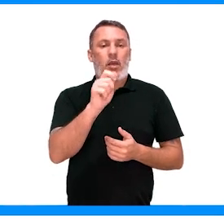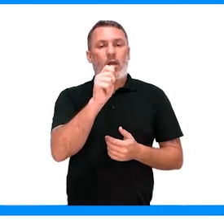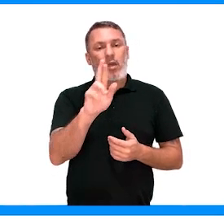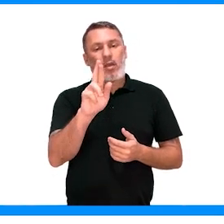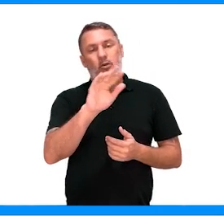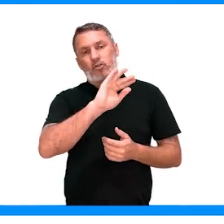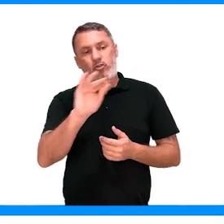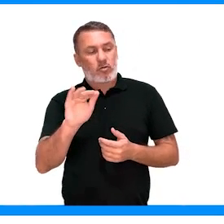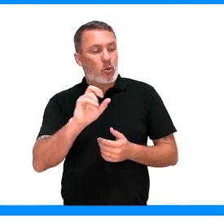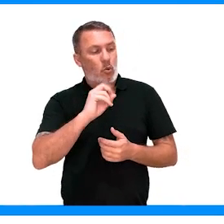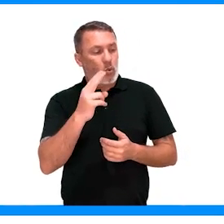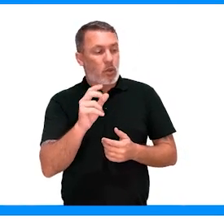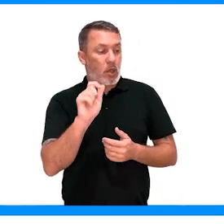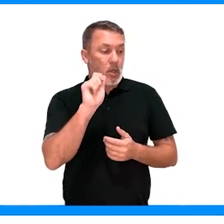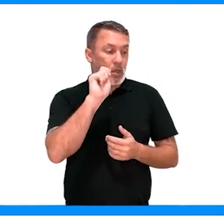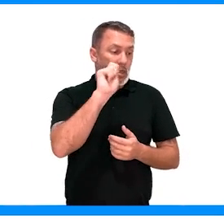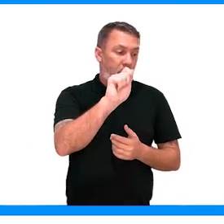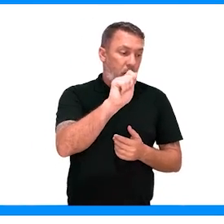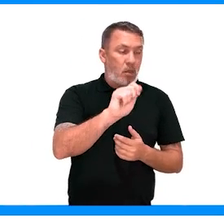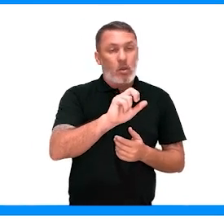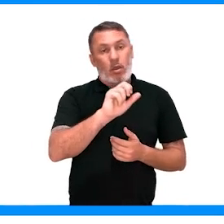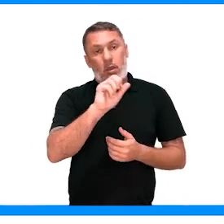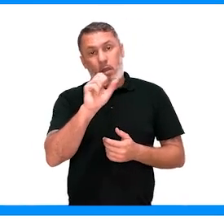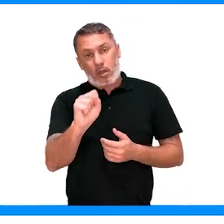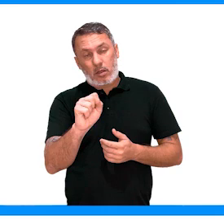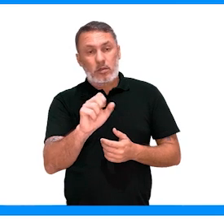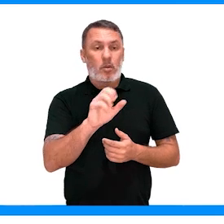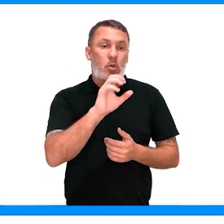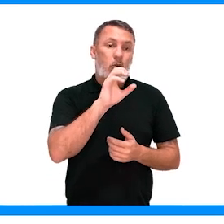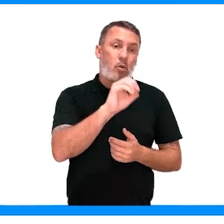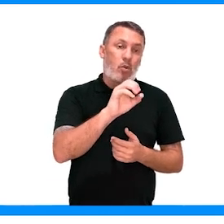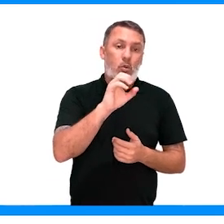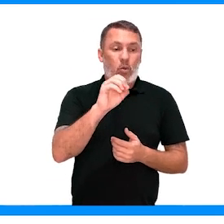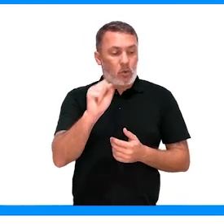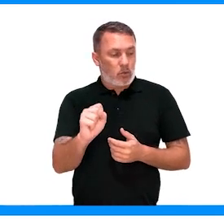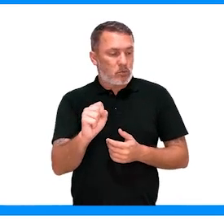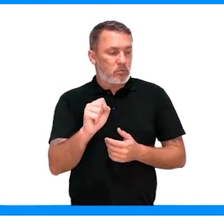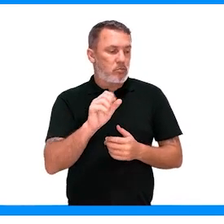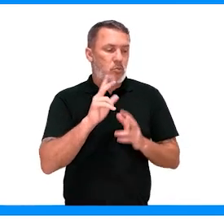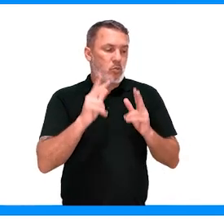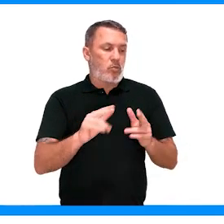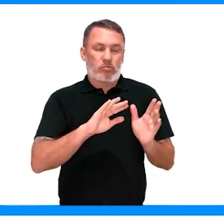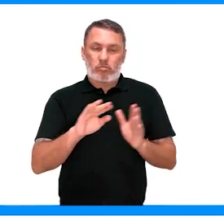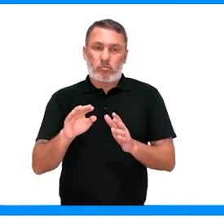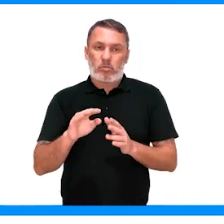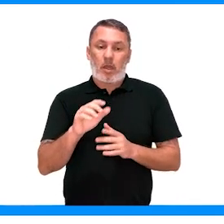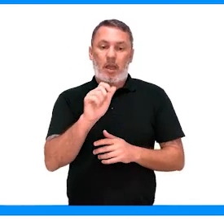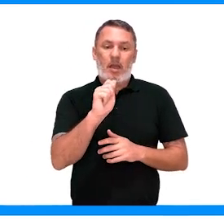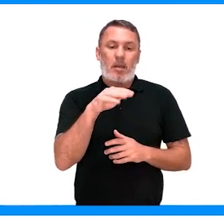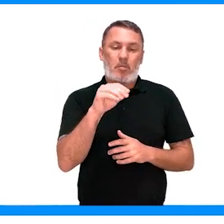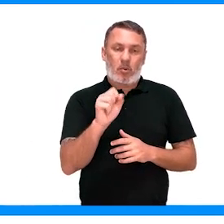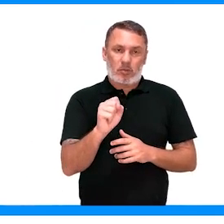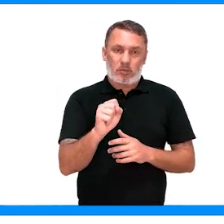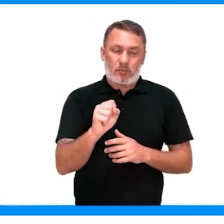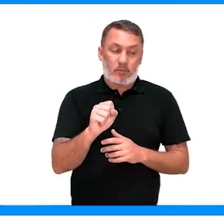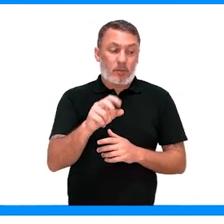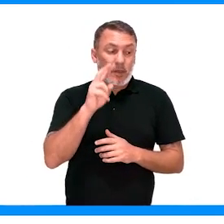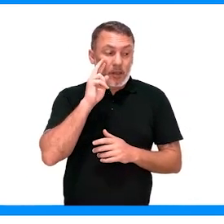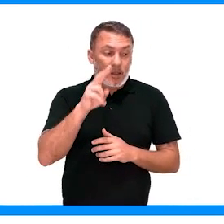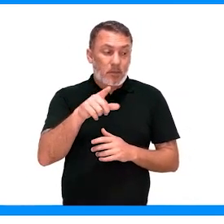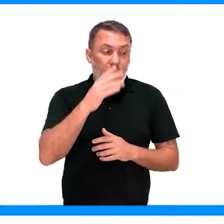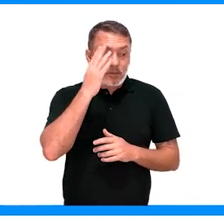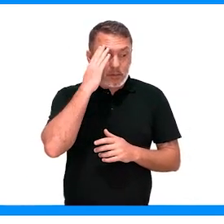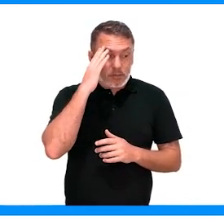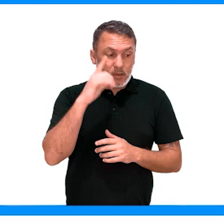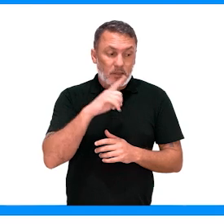e vou acrescentar o, as, a, amos, as e an. Lembrando que o usted